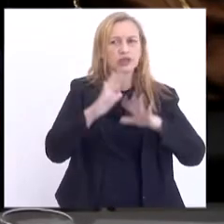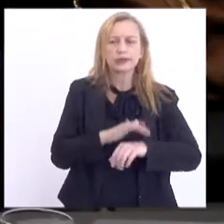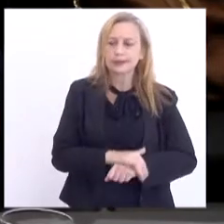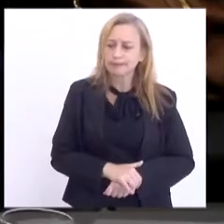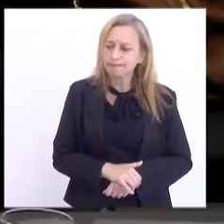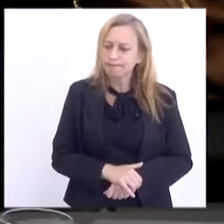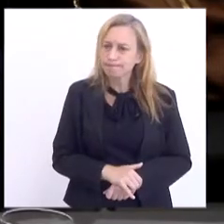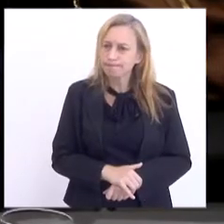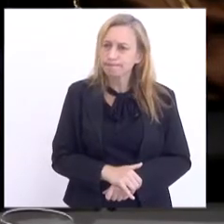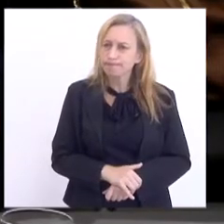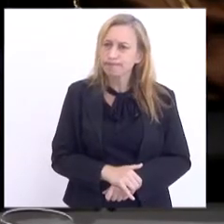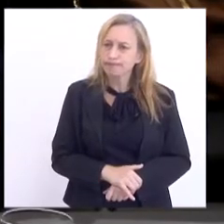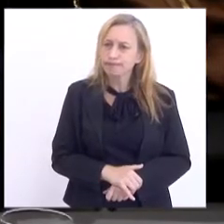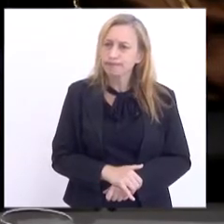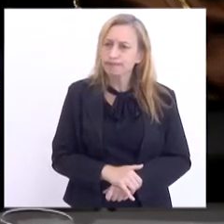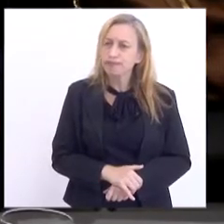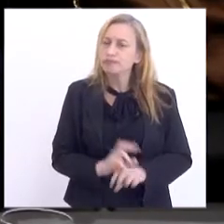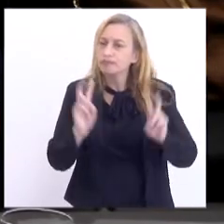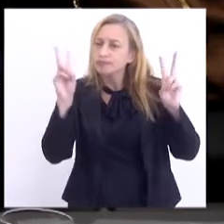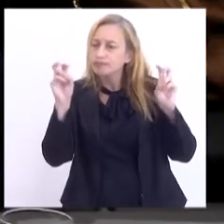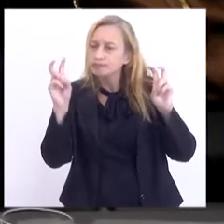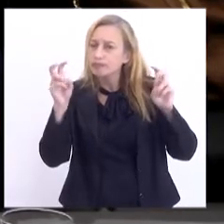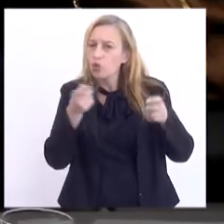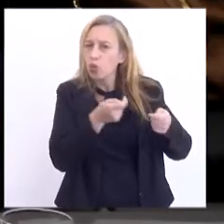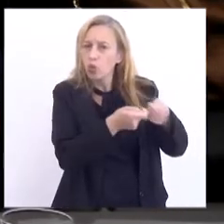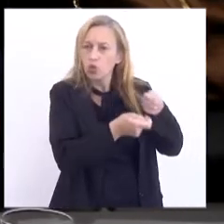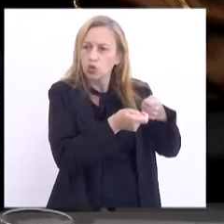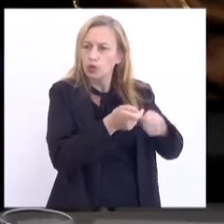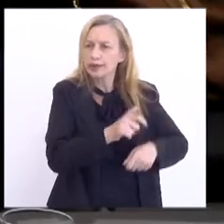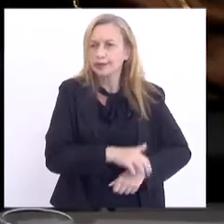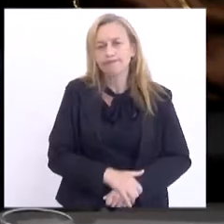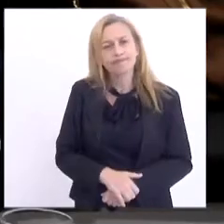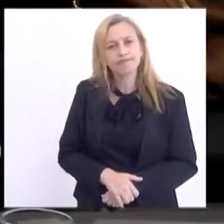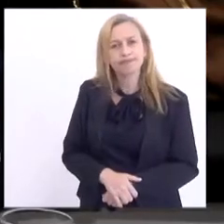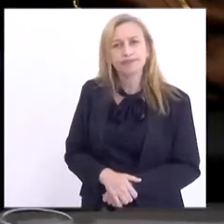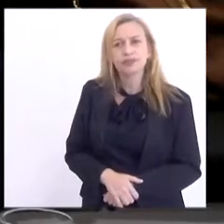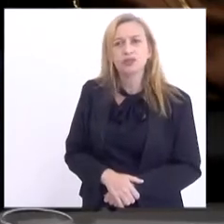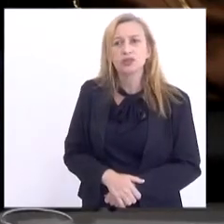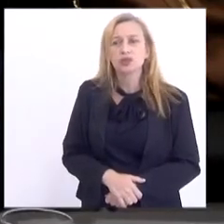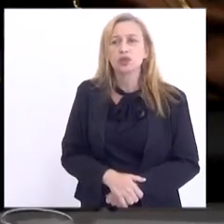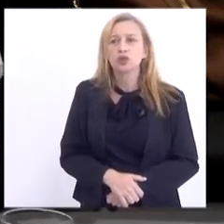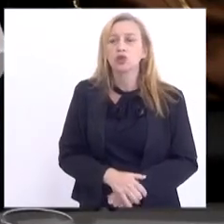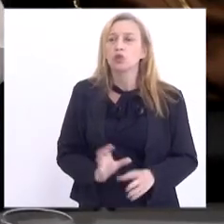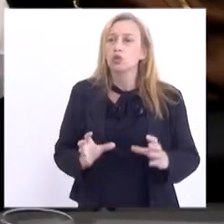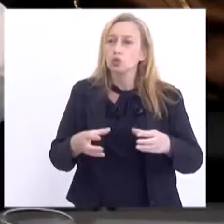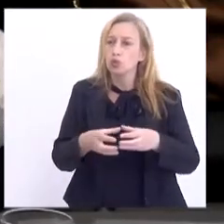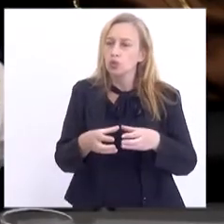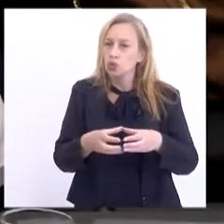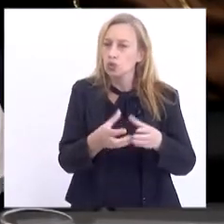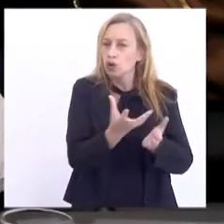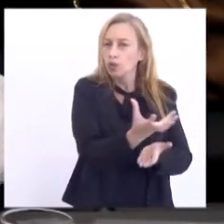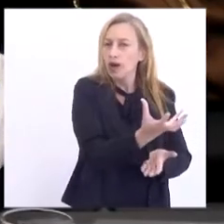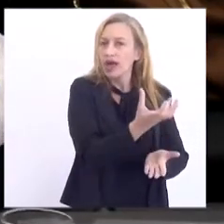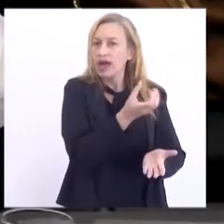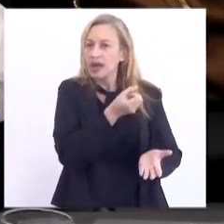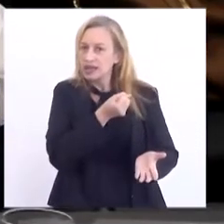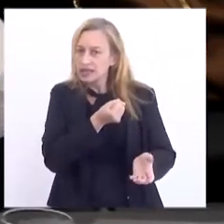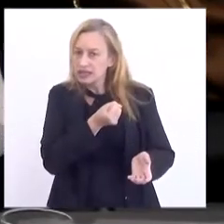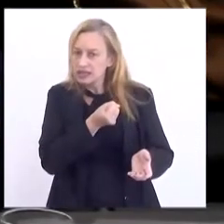é a questão do controle quer dizer o órgão receber